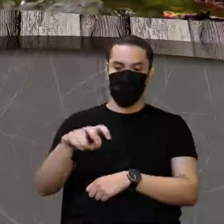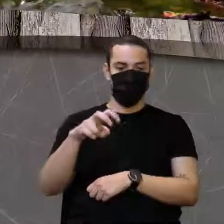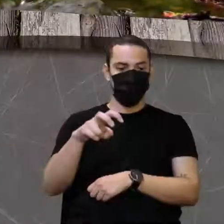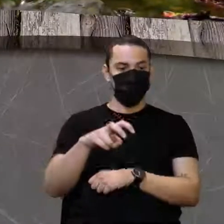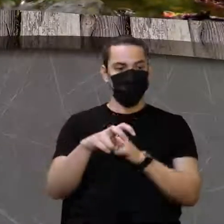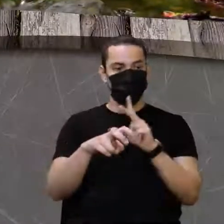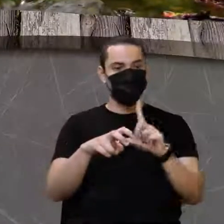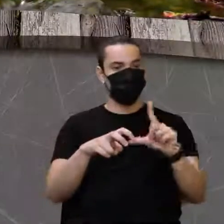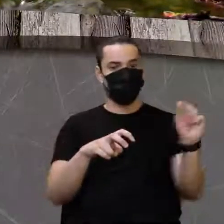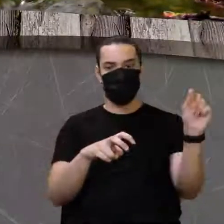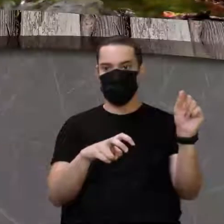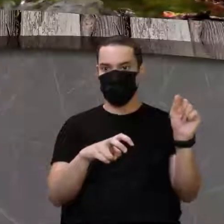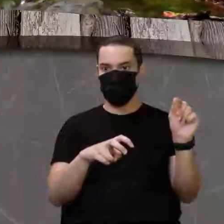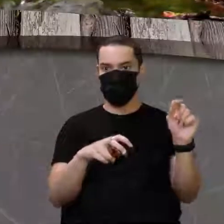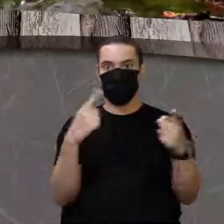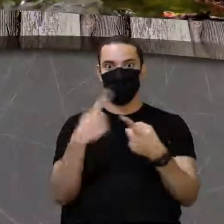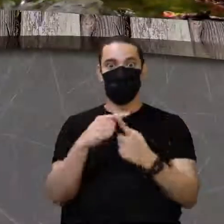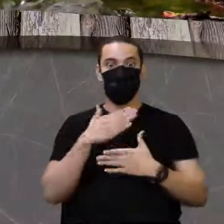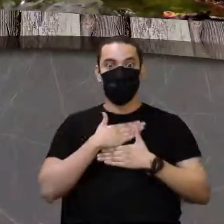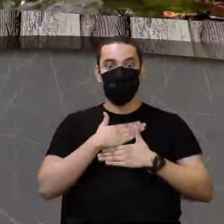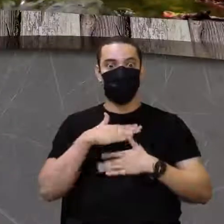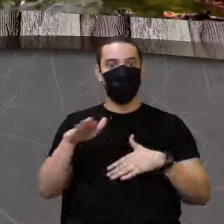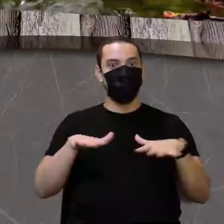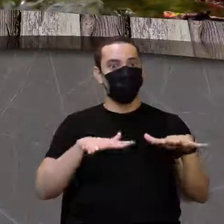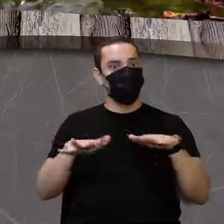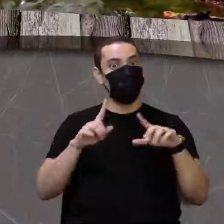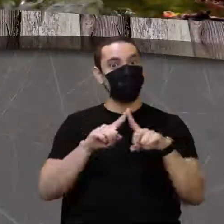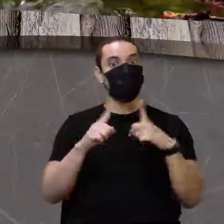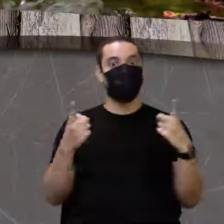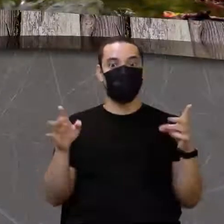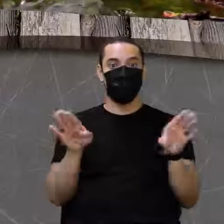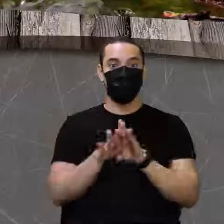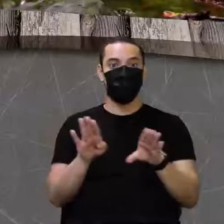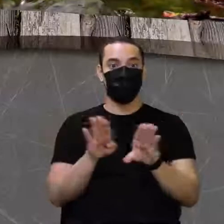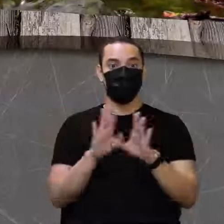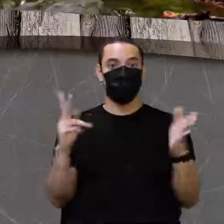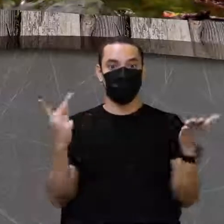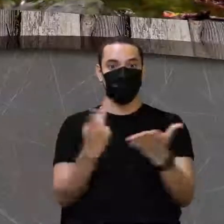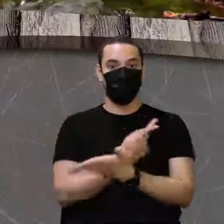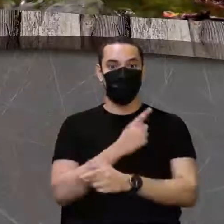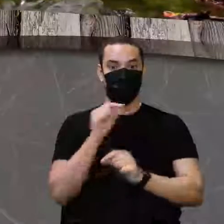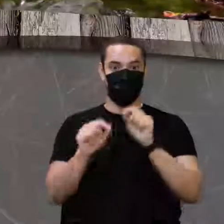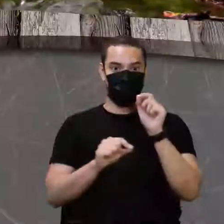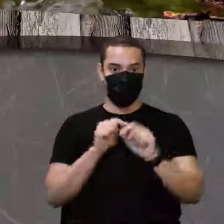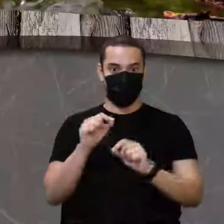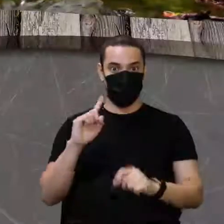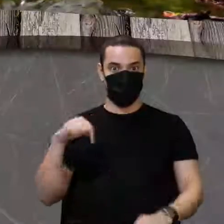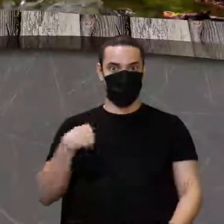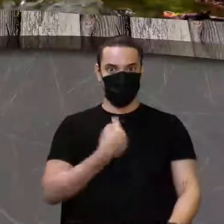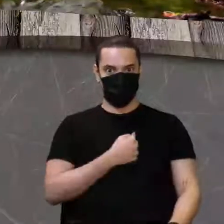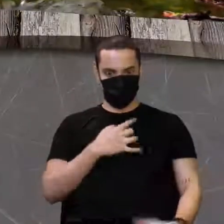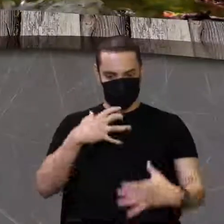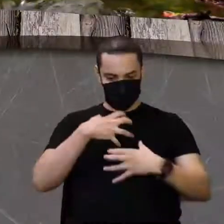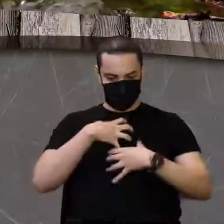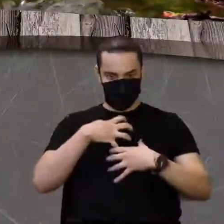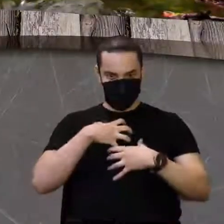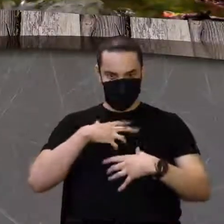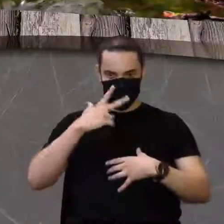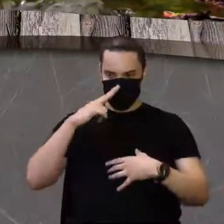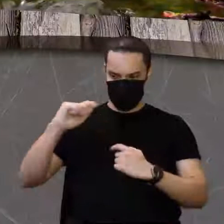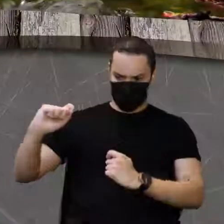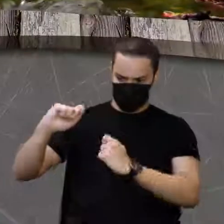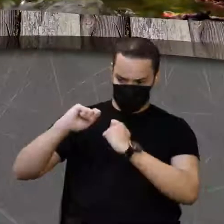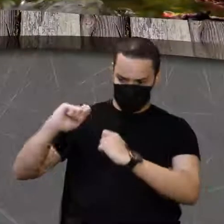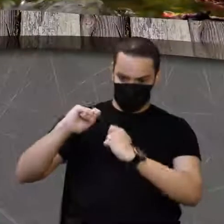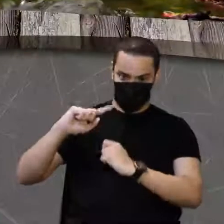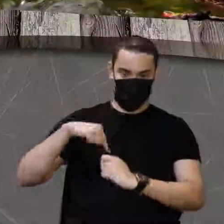Tá? Tranquilo. Agora vai acontecer também de que quando a gente se sente ameaçado, a gente